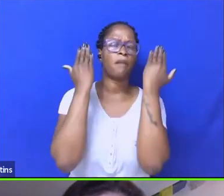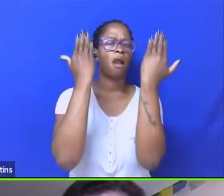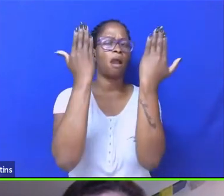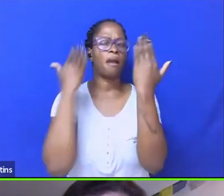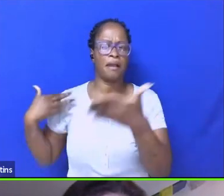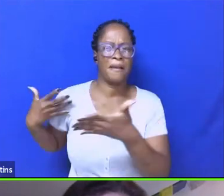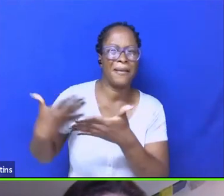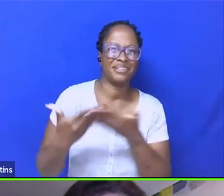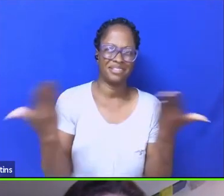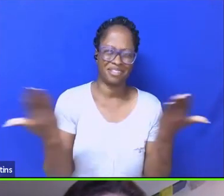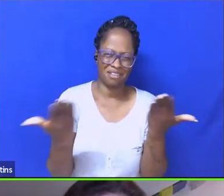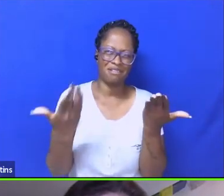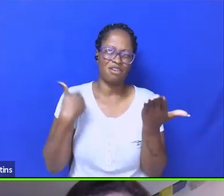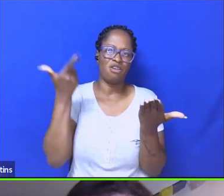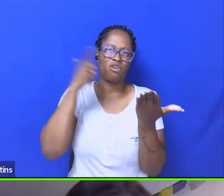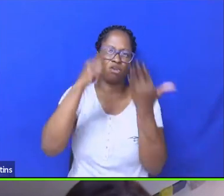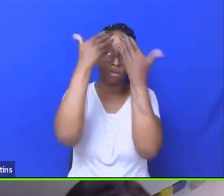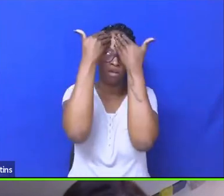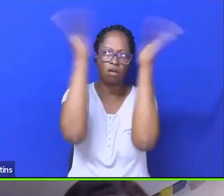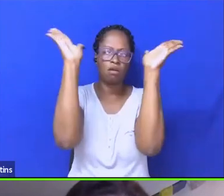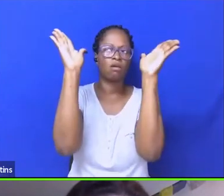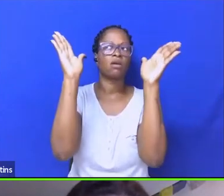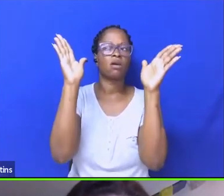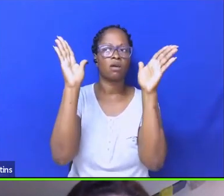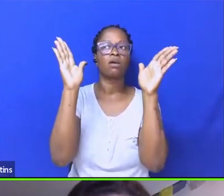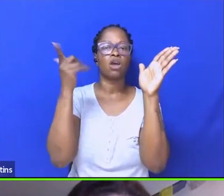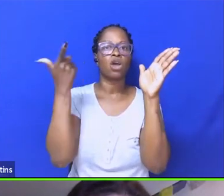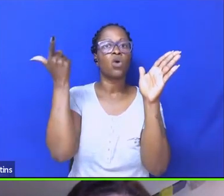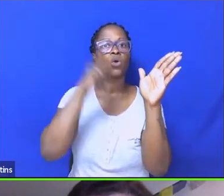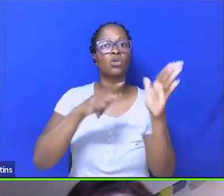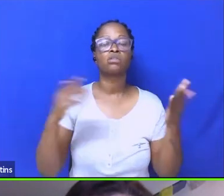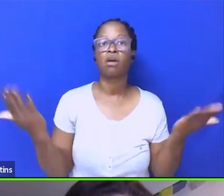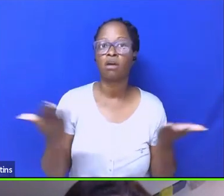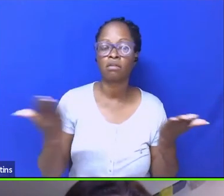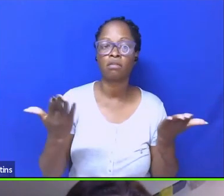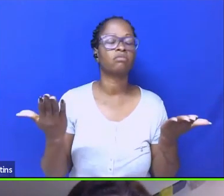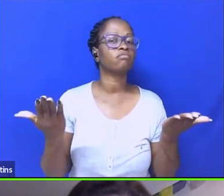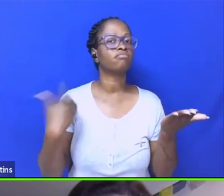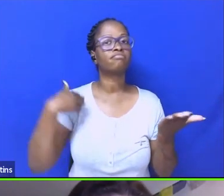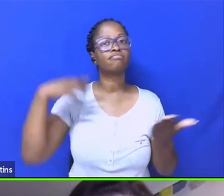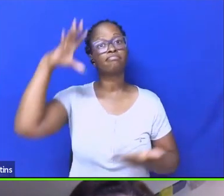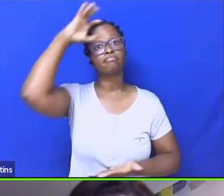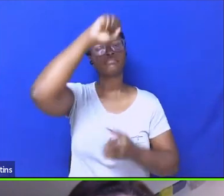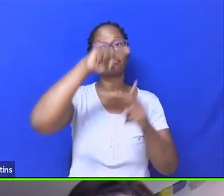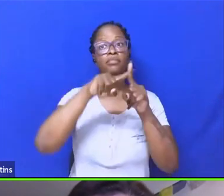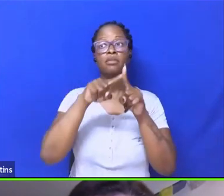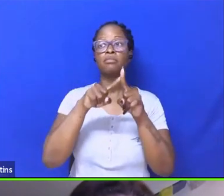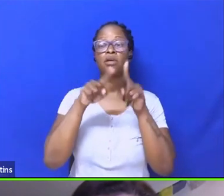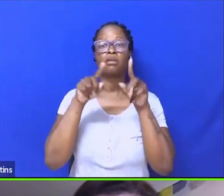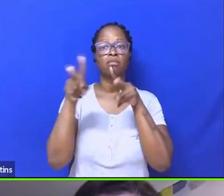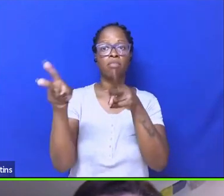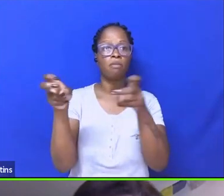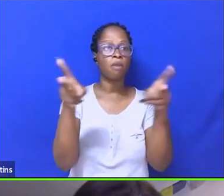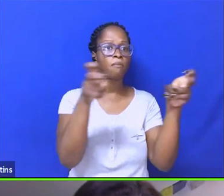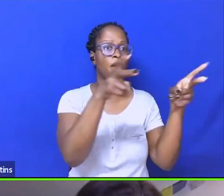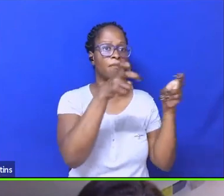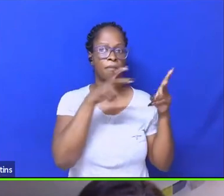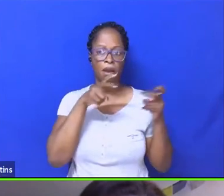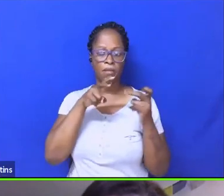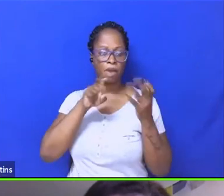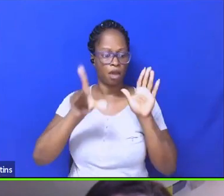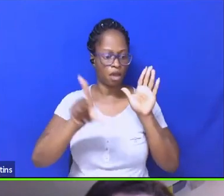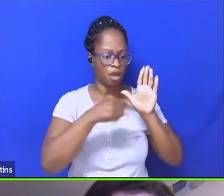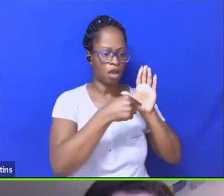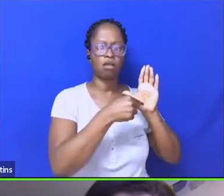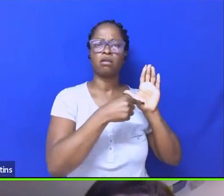aprendi e a mirar o ordem jurídico pensando que é possível